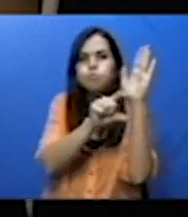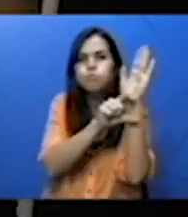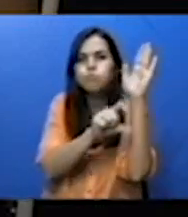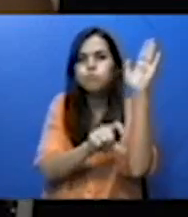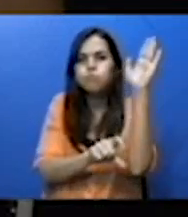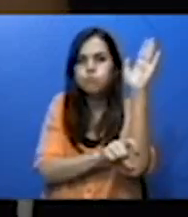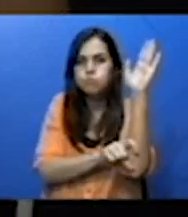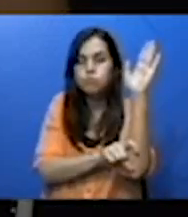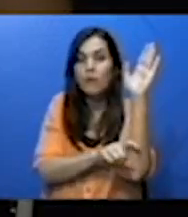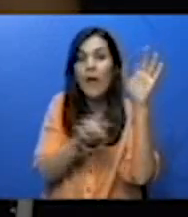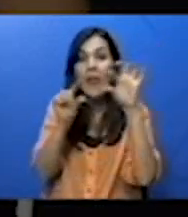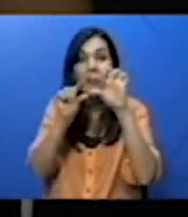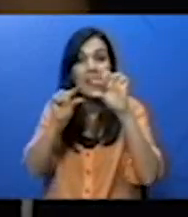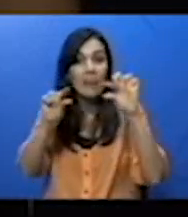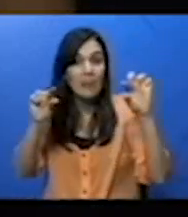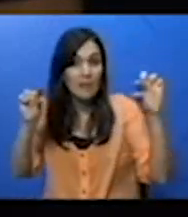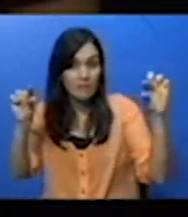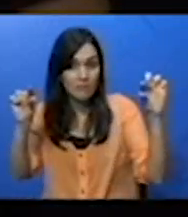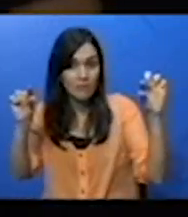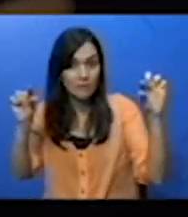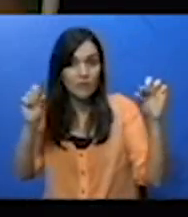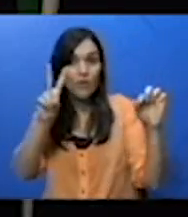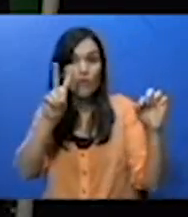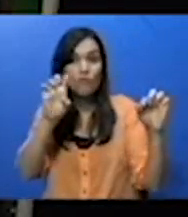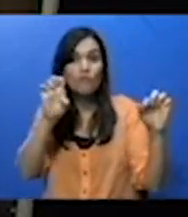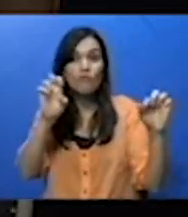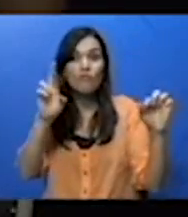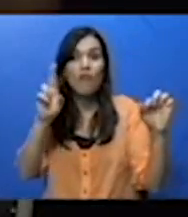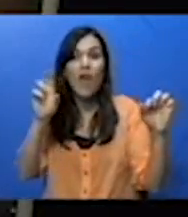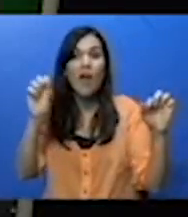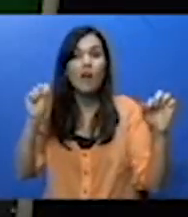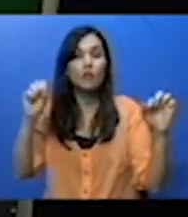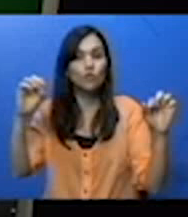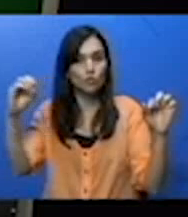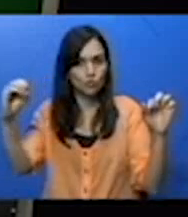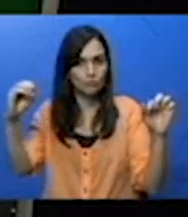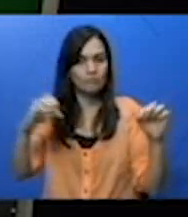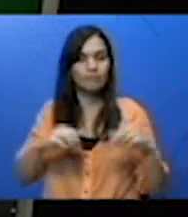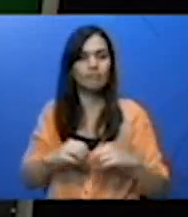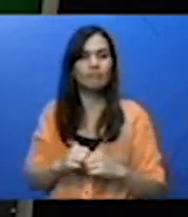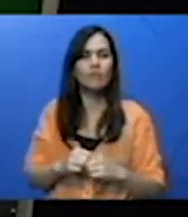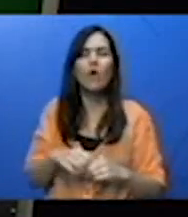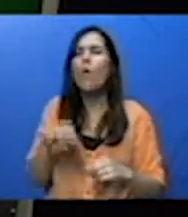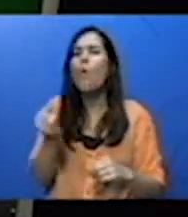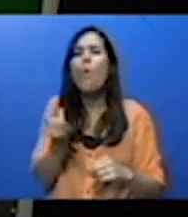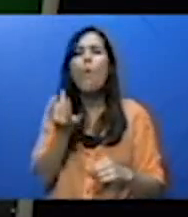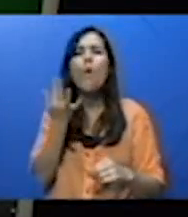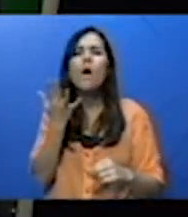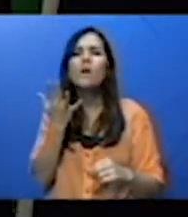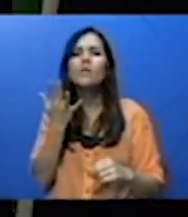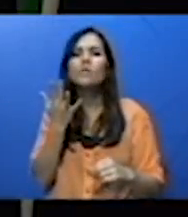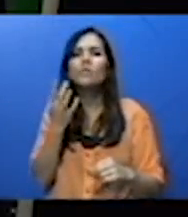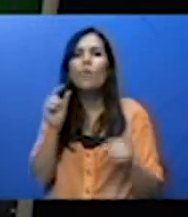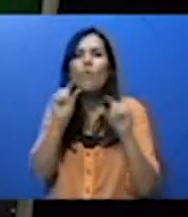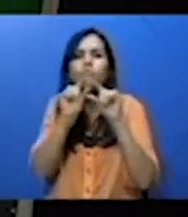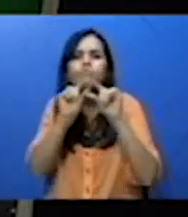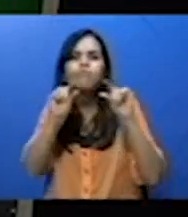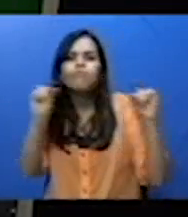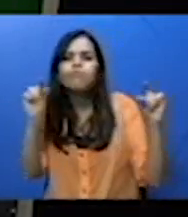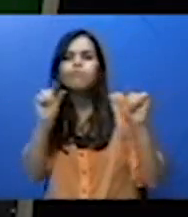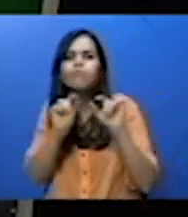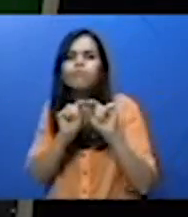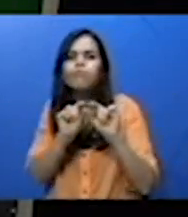linhas, linhas que nós chamamos de versos. E quantos versos você pode contar aí?